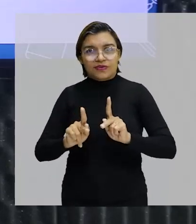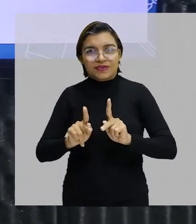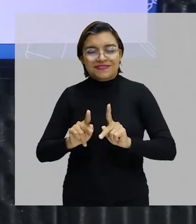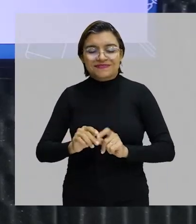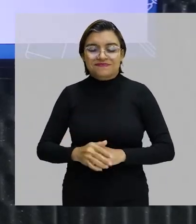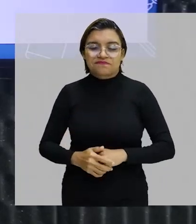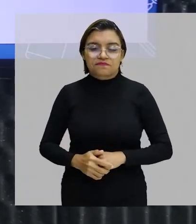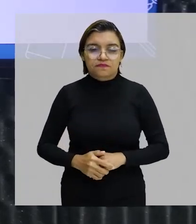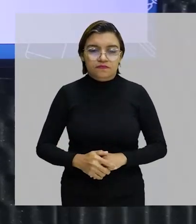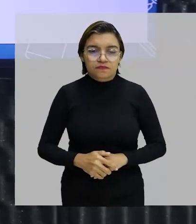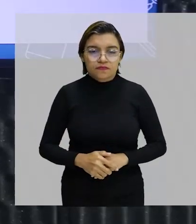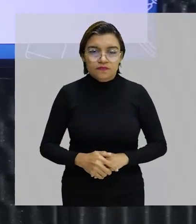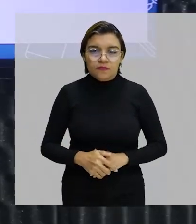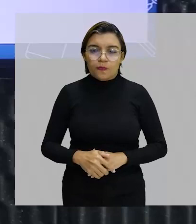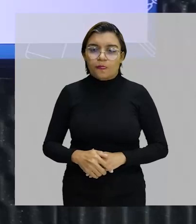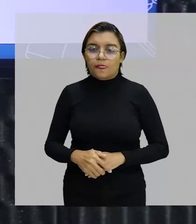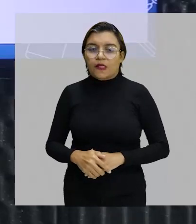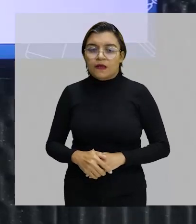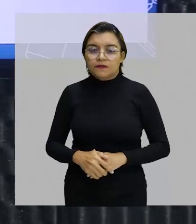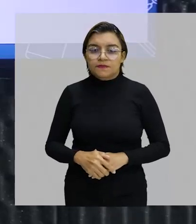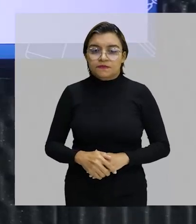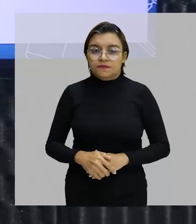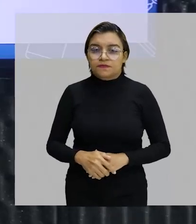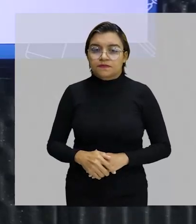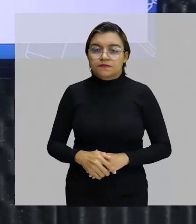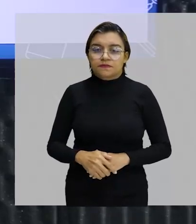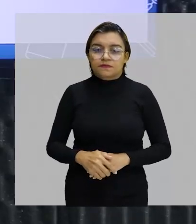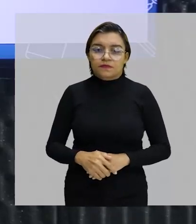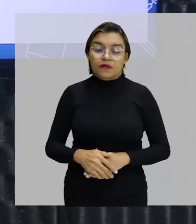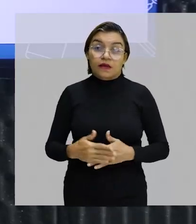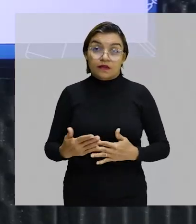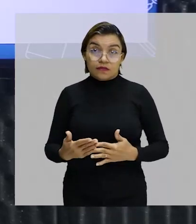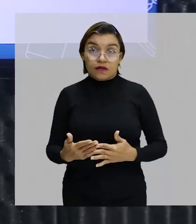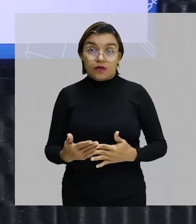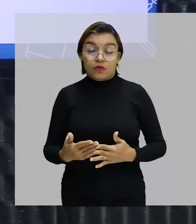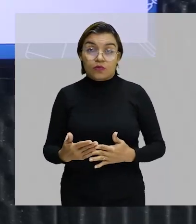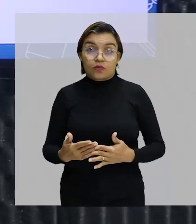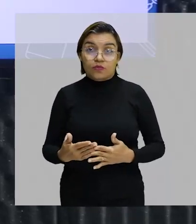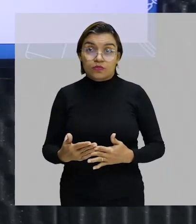Pegaram? Bom, em virtude dessa diferença de